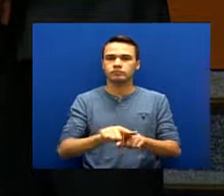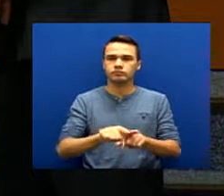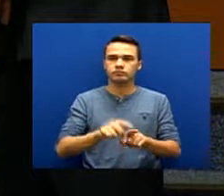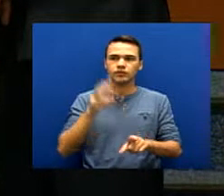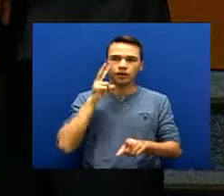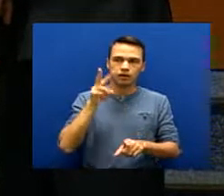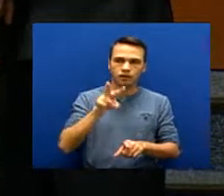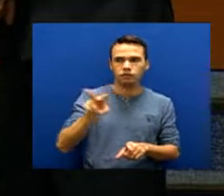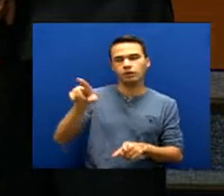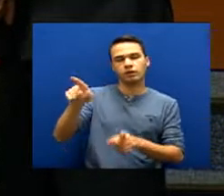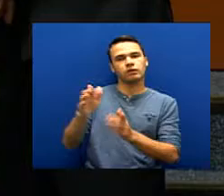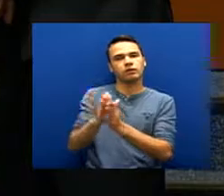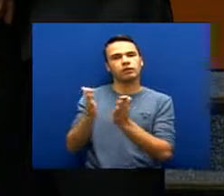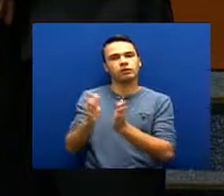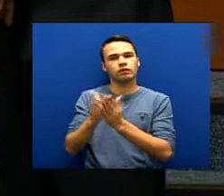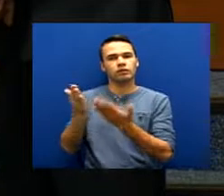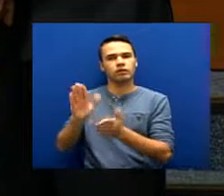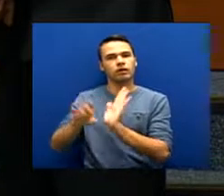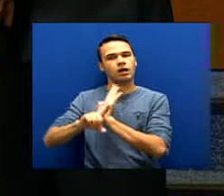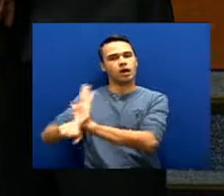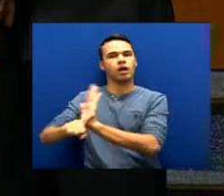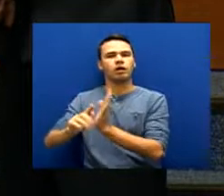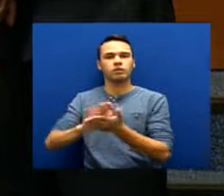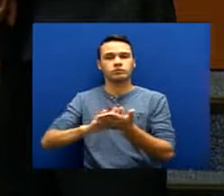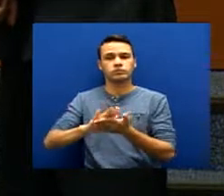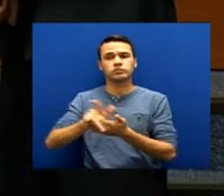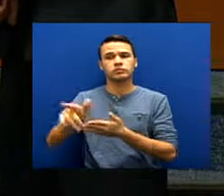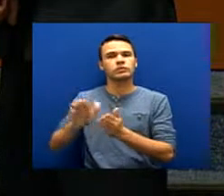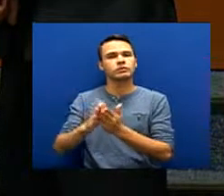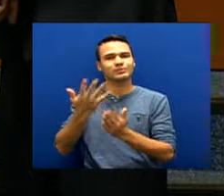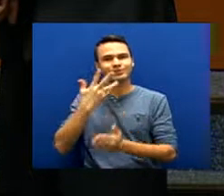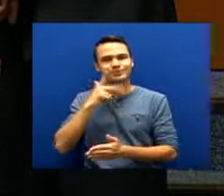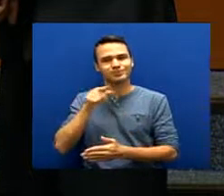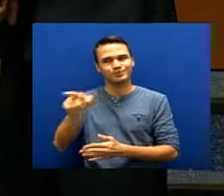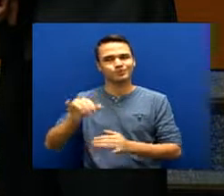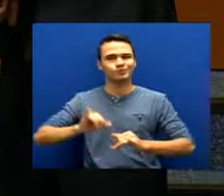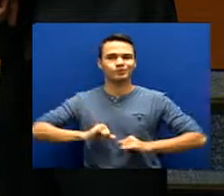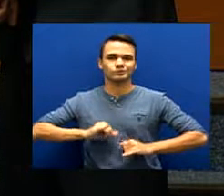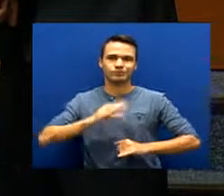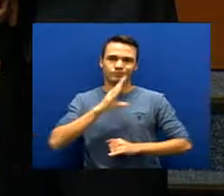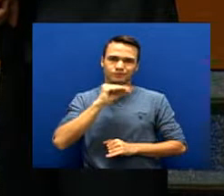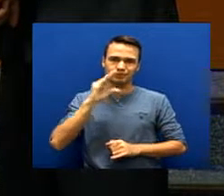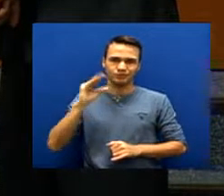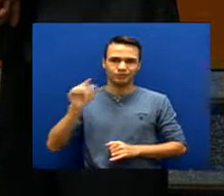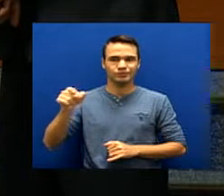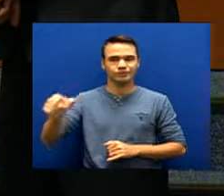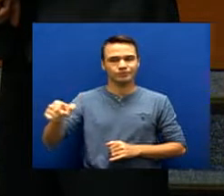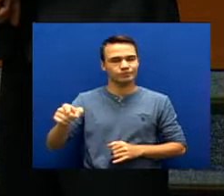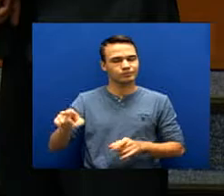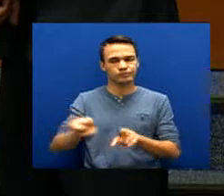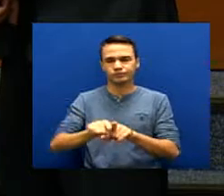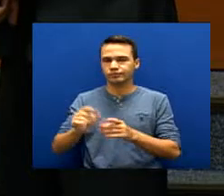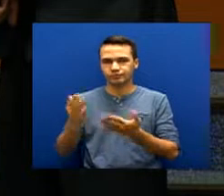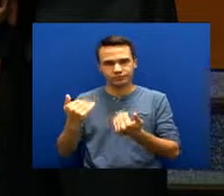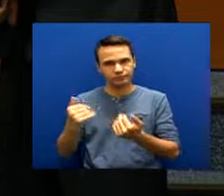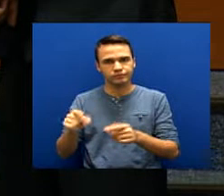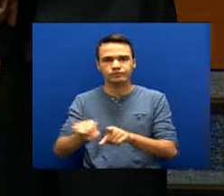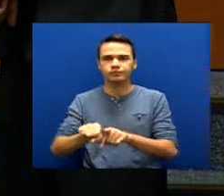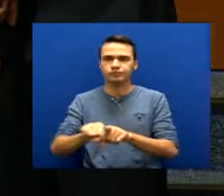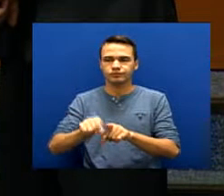gente motivada pela Bíblia. Né? Então, nós levamos numa mão o Estatuto da Criança e do Adolescente e na outra a própria